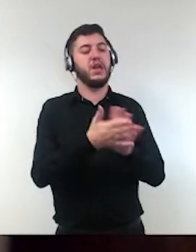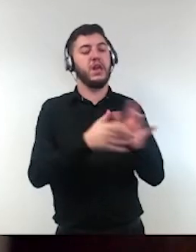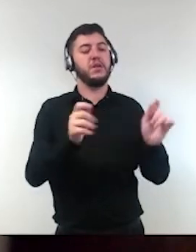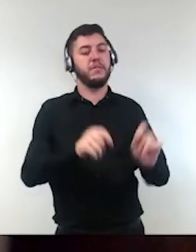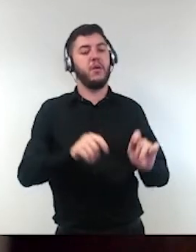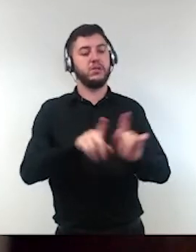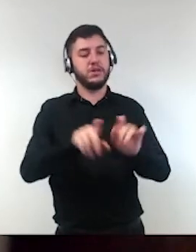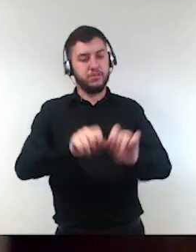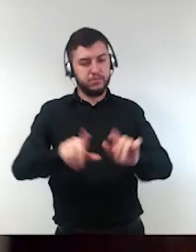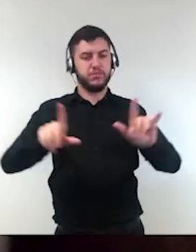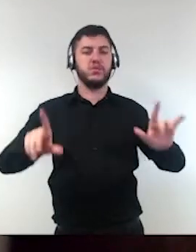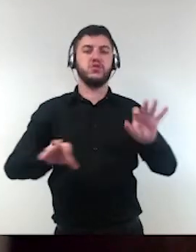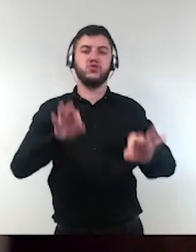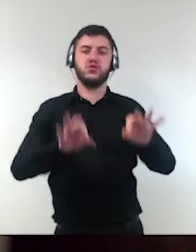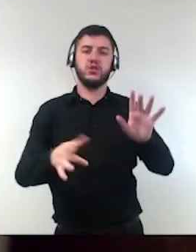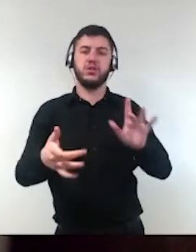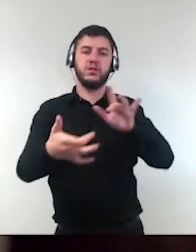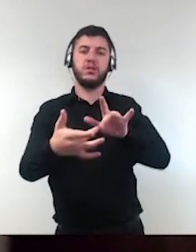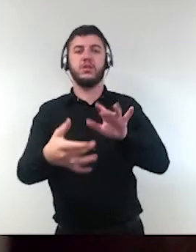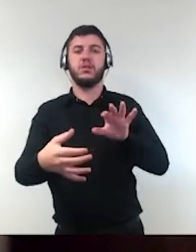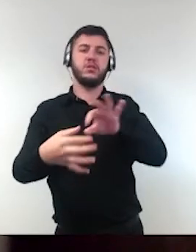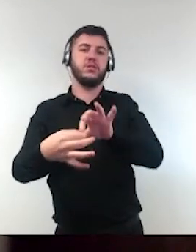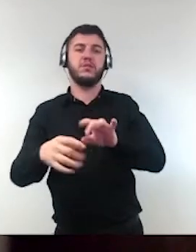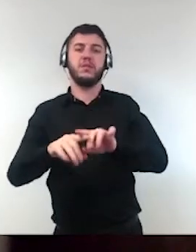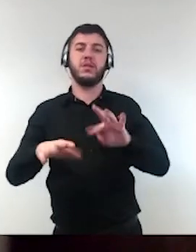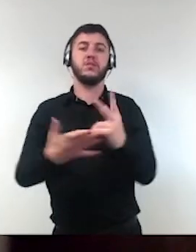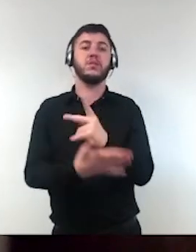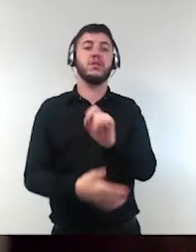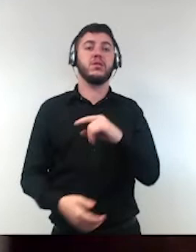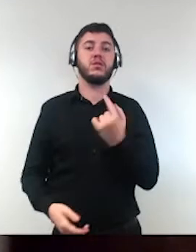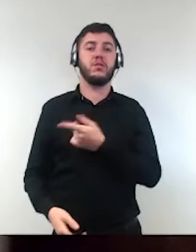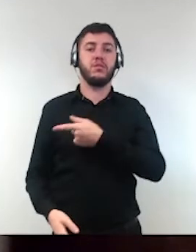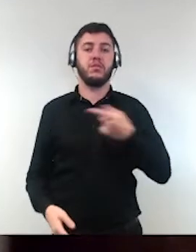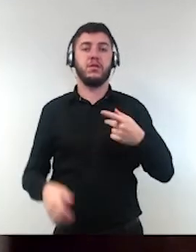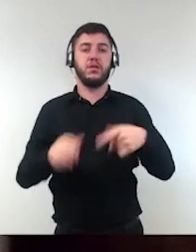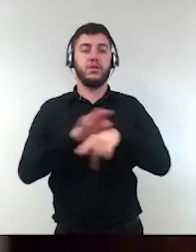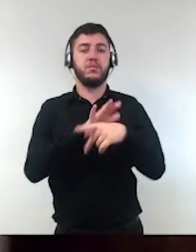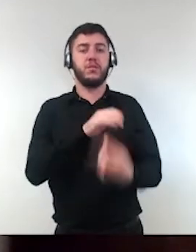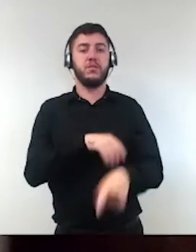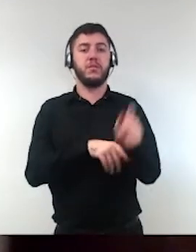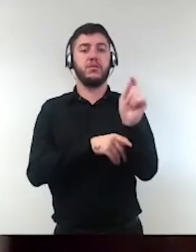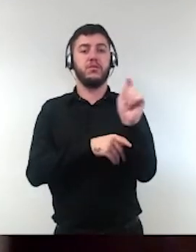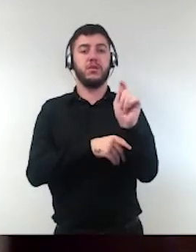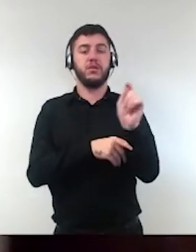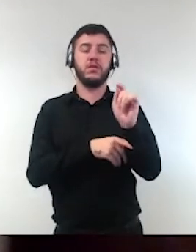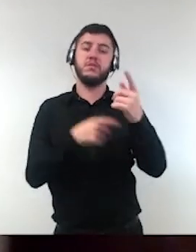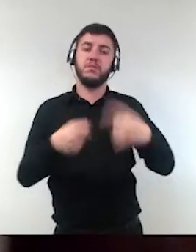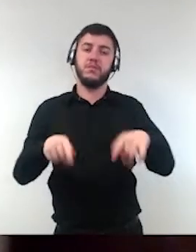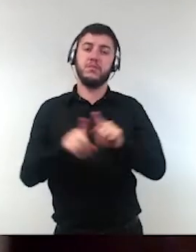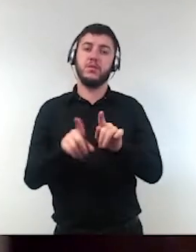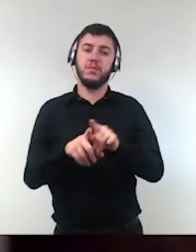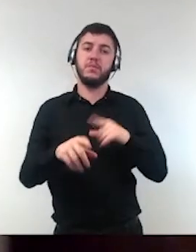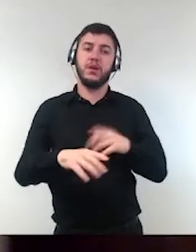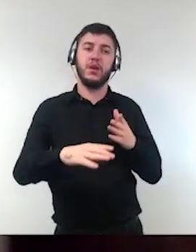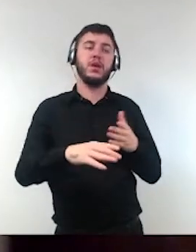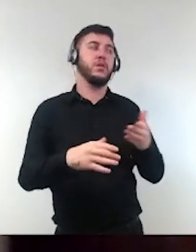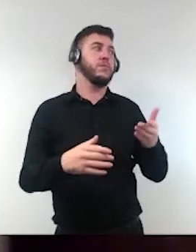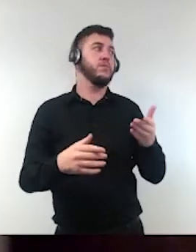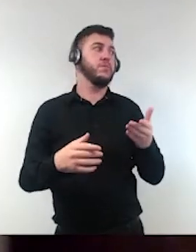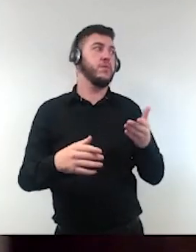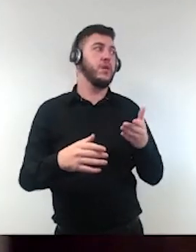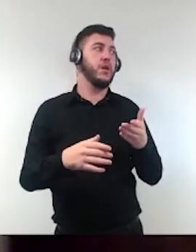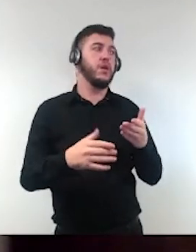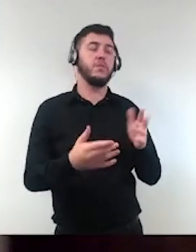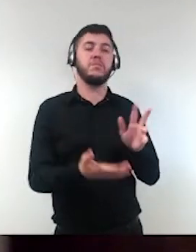vezes presencial, porque nós, presidentes de associação, às vezes temos que nos deslocar fisicamente, nós percebemos que